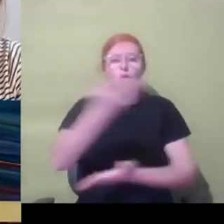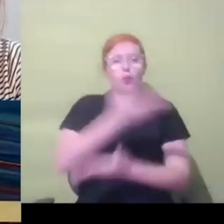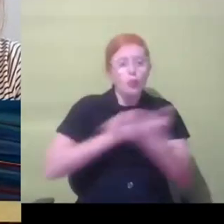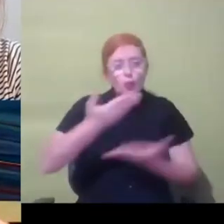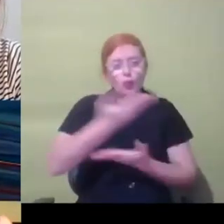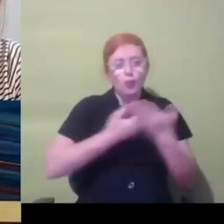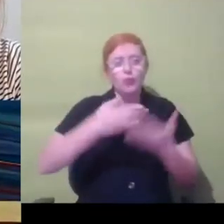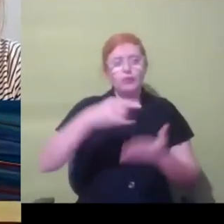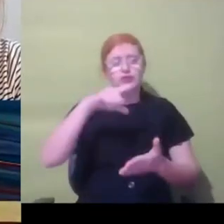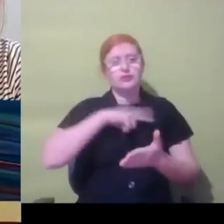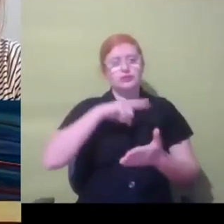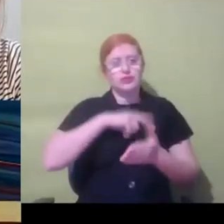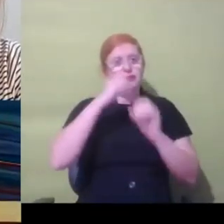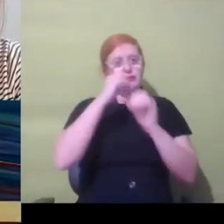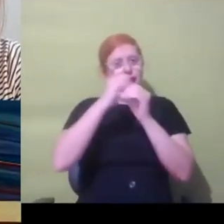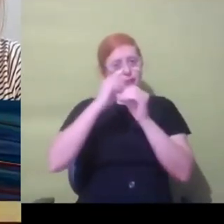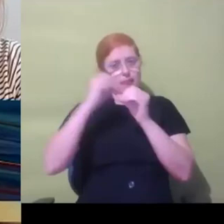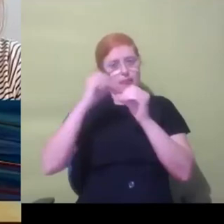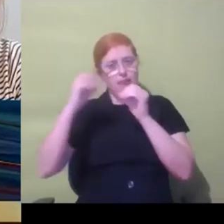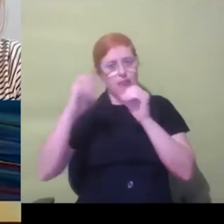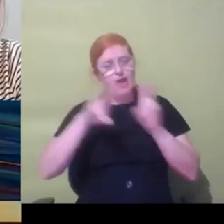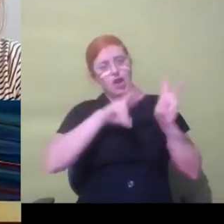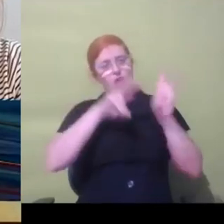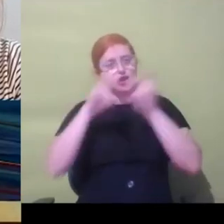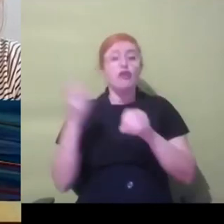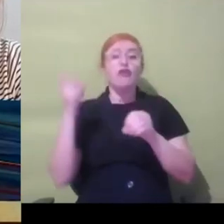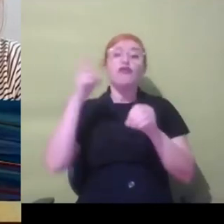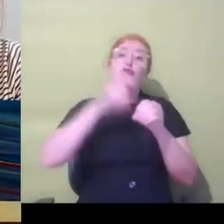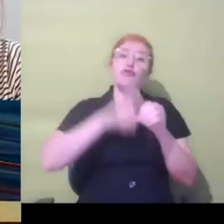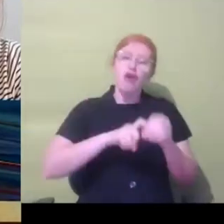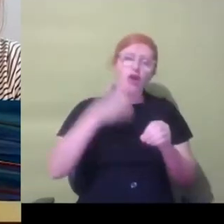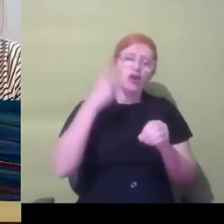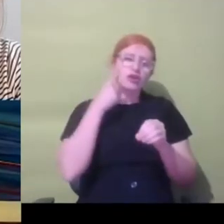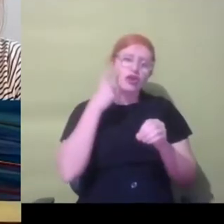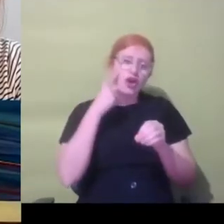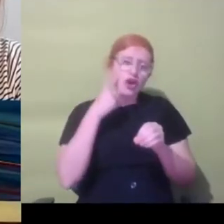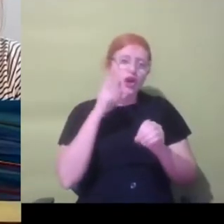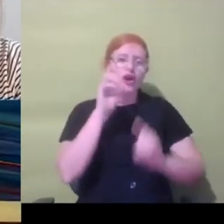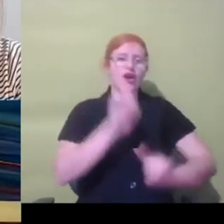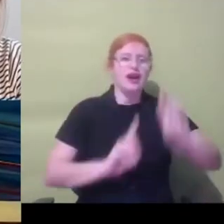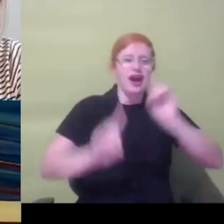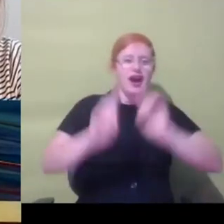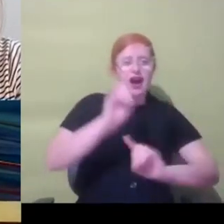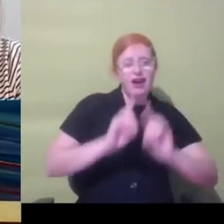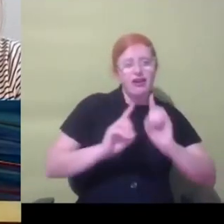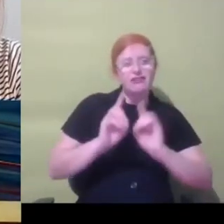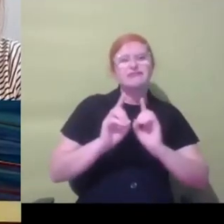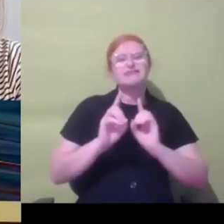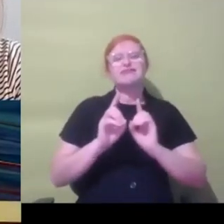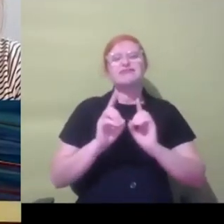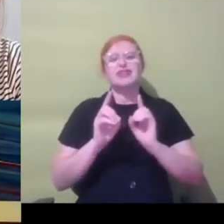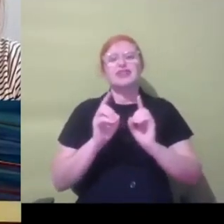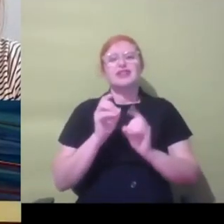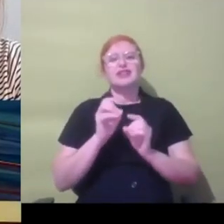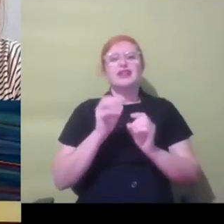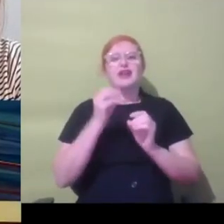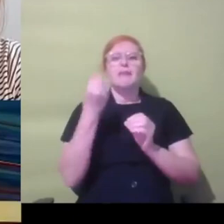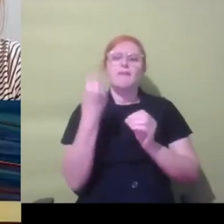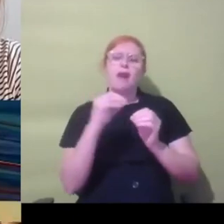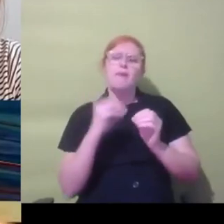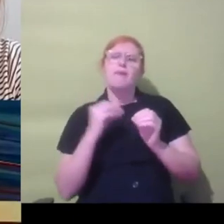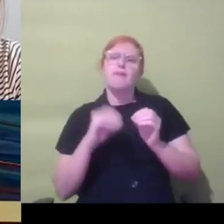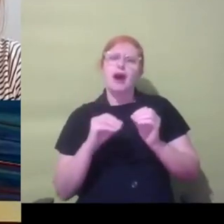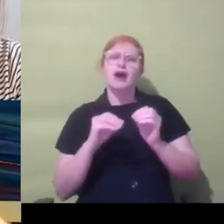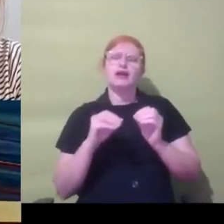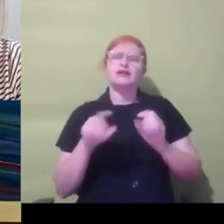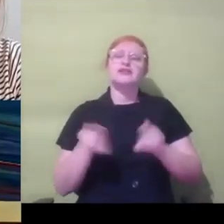legal, quando tem o post da trilha, volta lá depois de um tempo para ver se alguém comentou alguma coisa. Eu acho que isso também pode ser um momento de interação